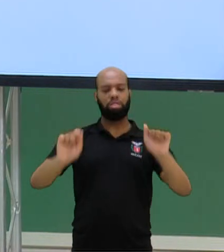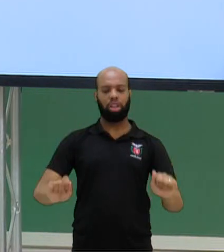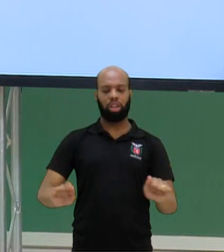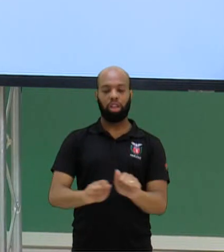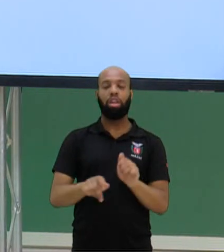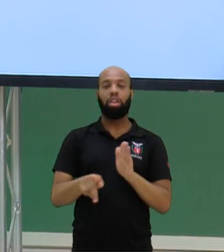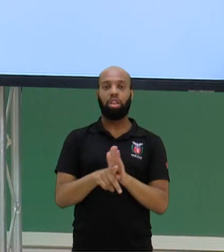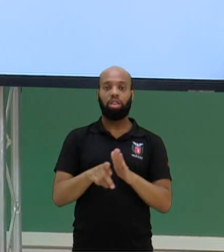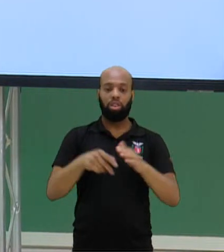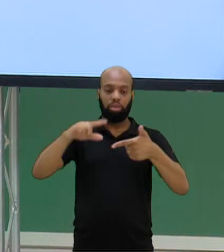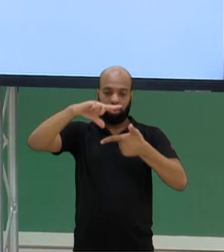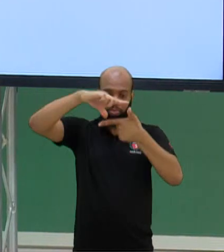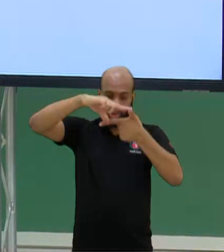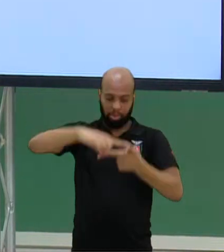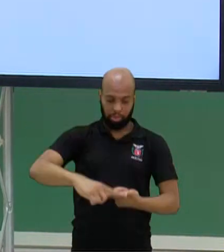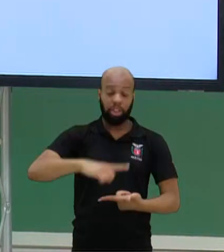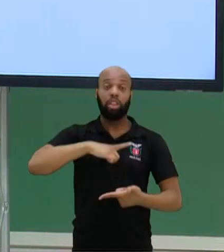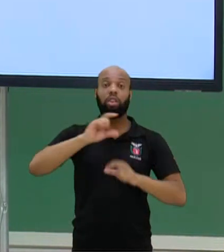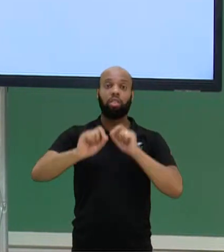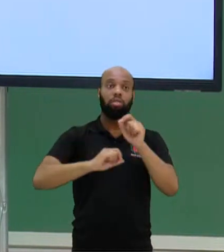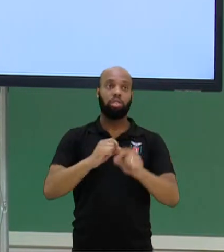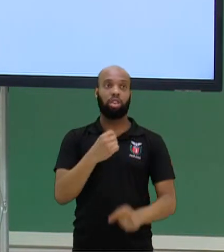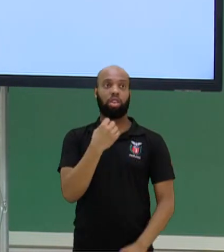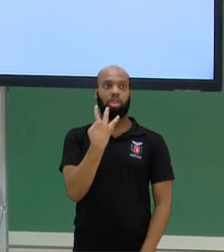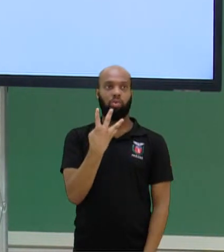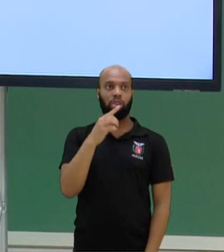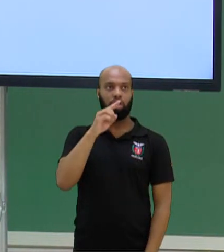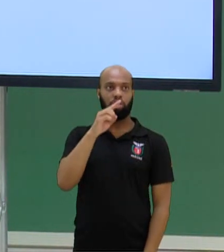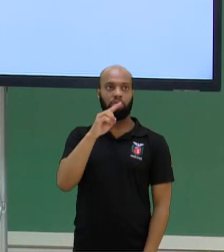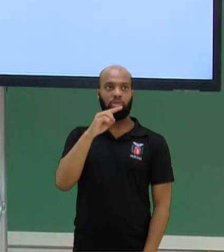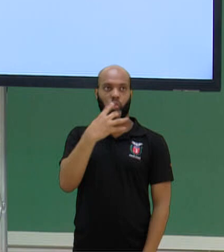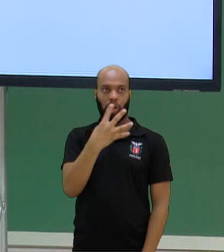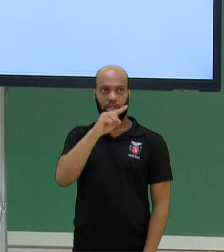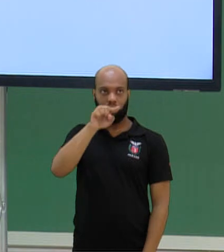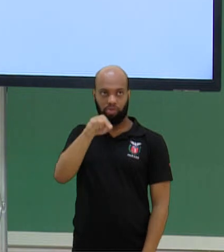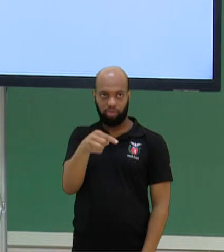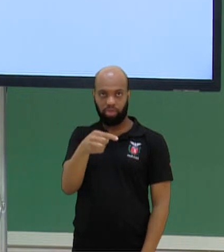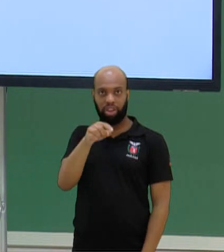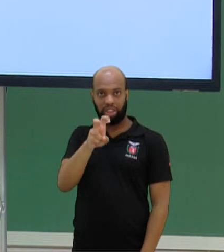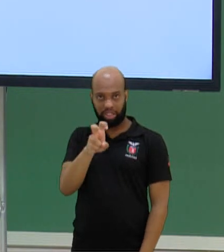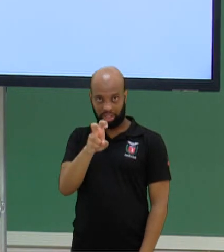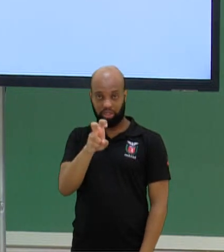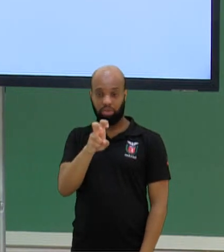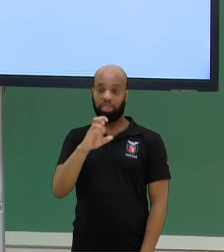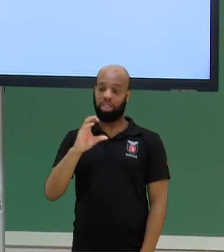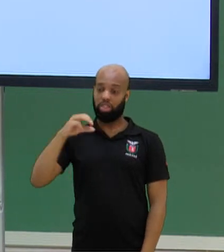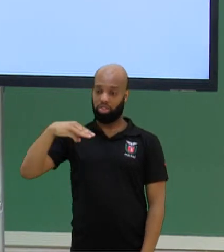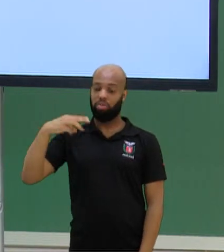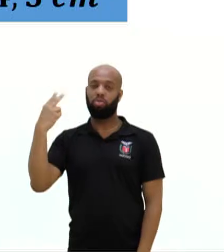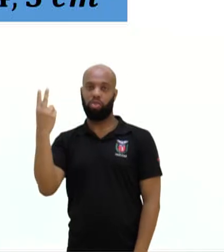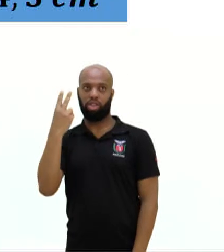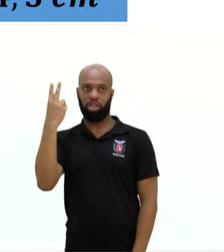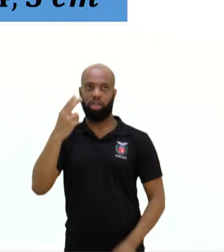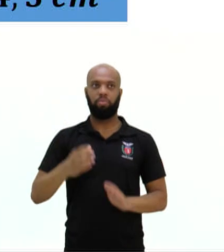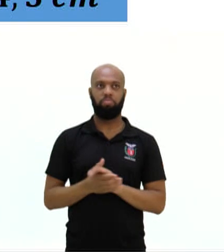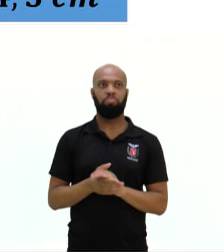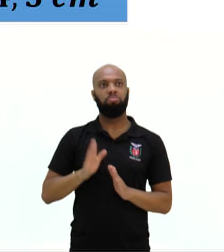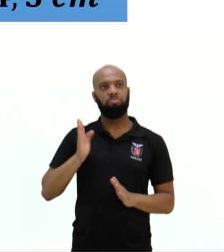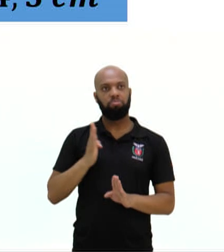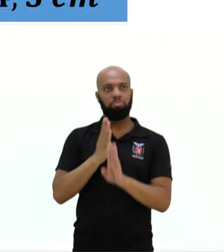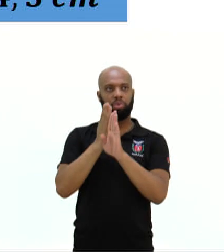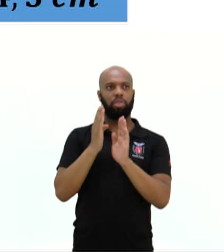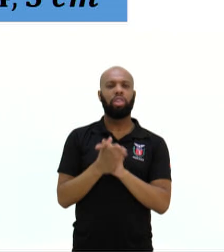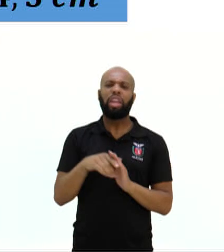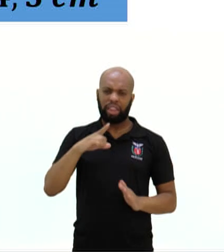centímetros quadrados, né? Então, olhem lá como que eu calculo o volume do prisma. Área da base vezes a altura, certo? Eu tenho